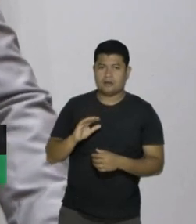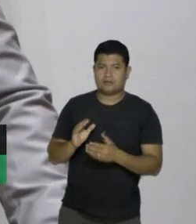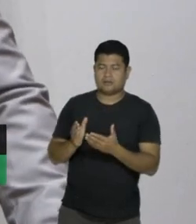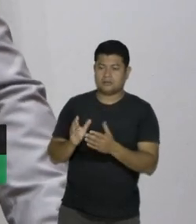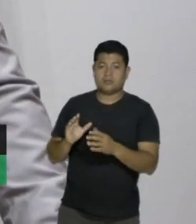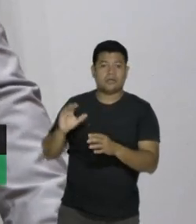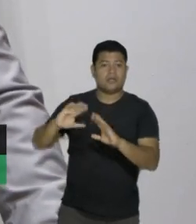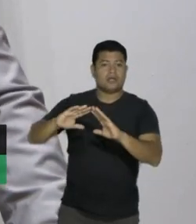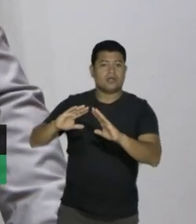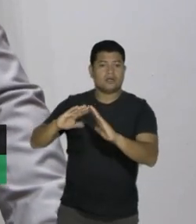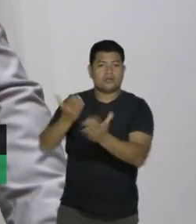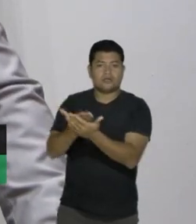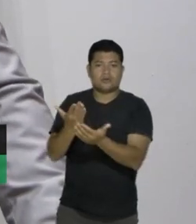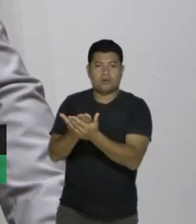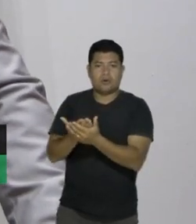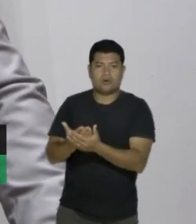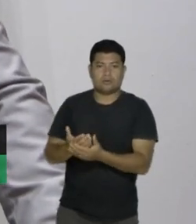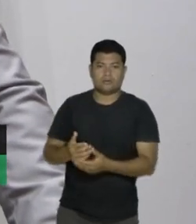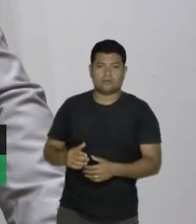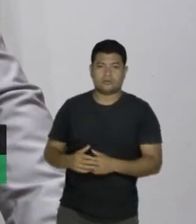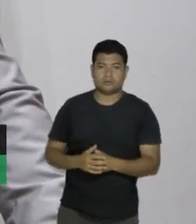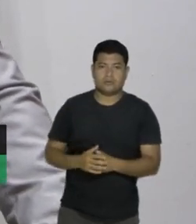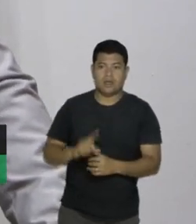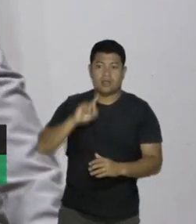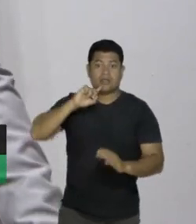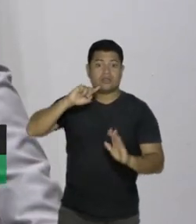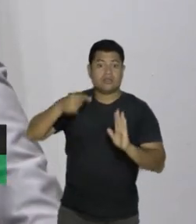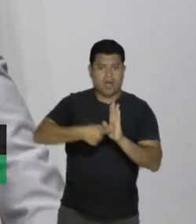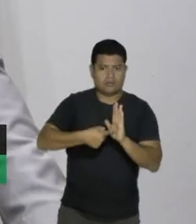escolas pilhas de denúncias